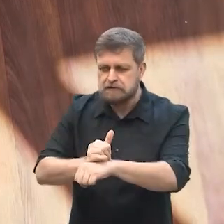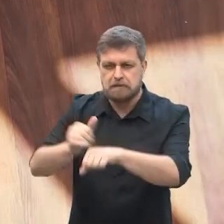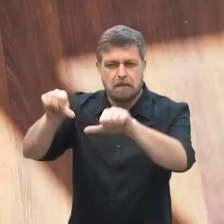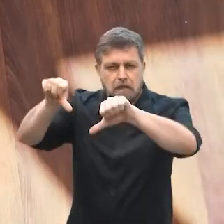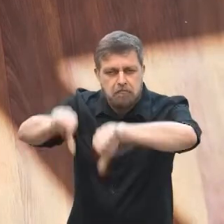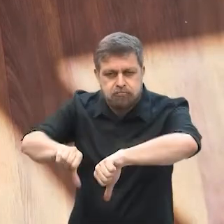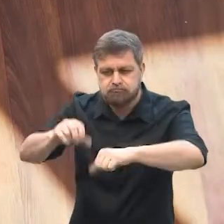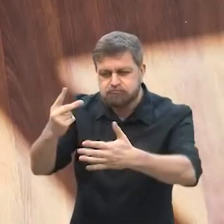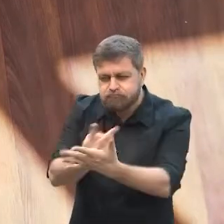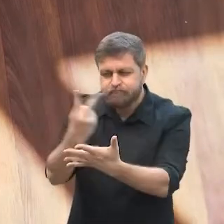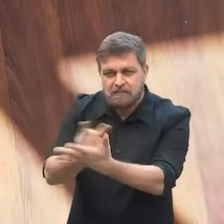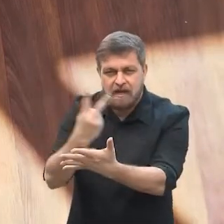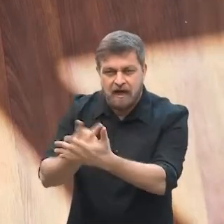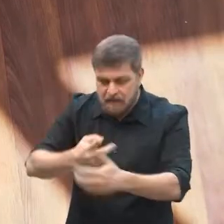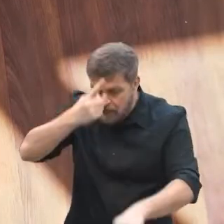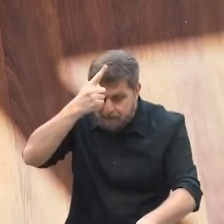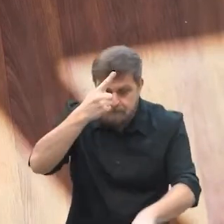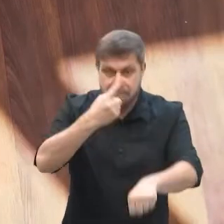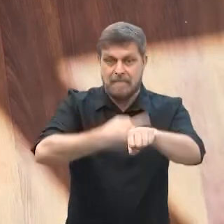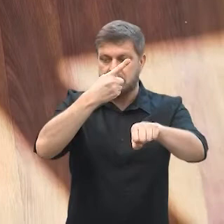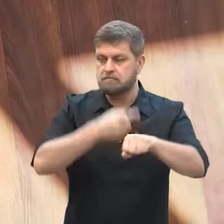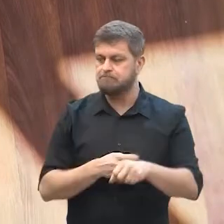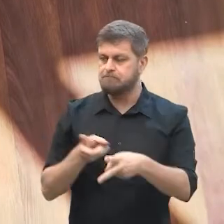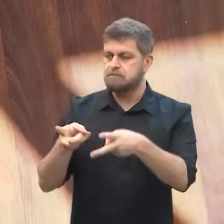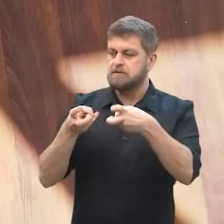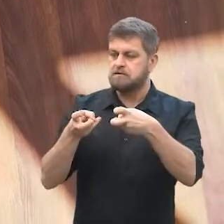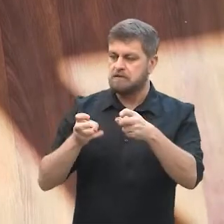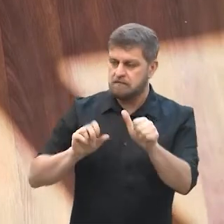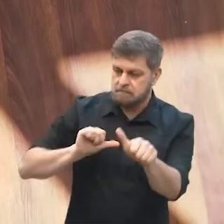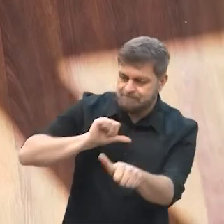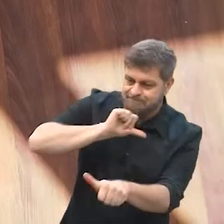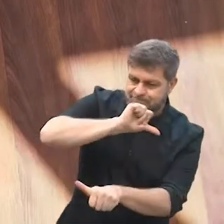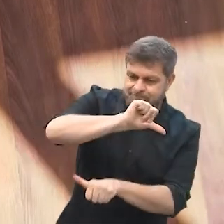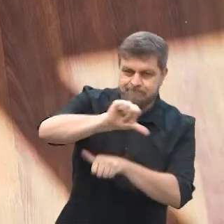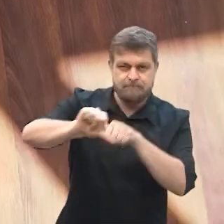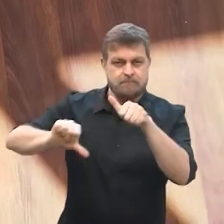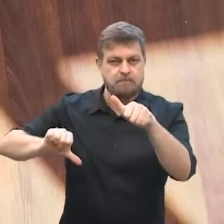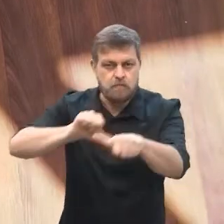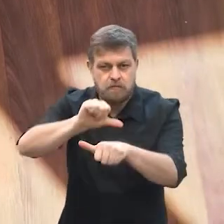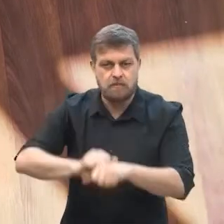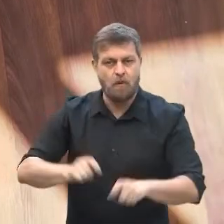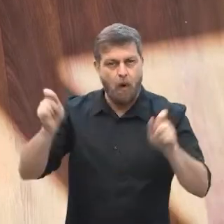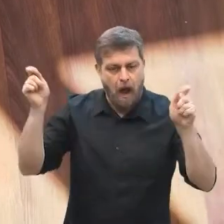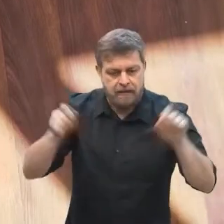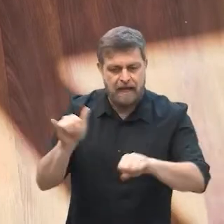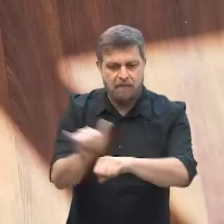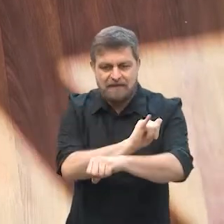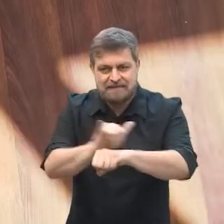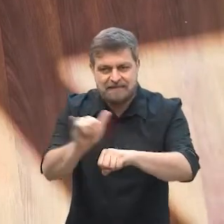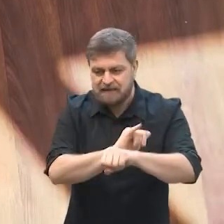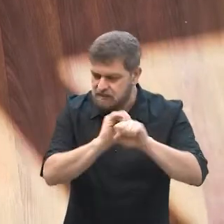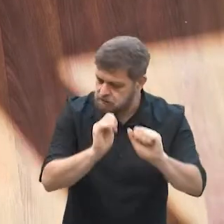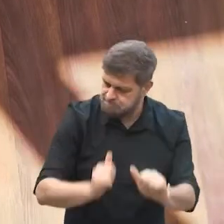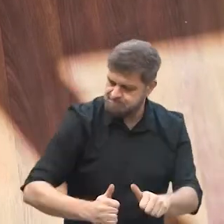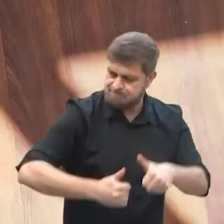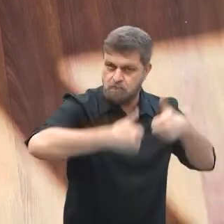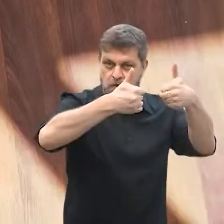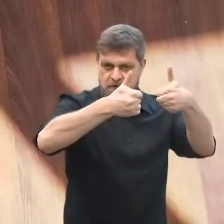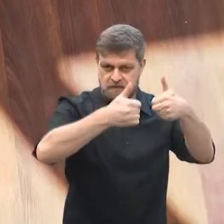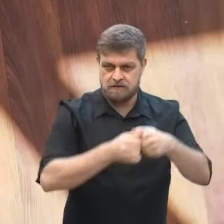deu certo e, de repente, o não certo virou algo que tornou extremamente